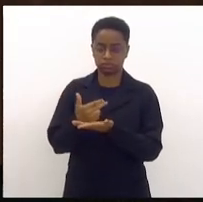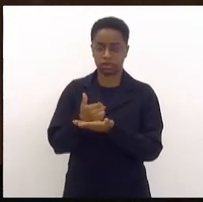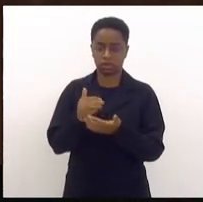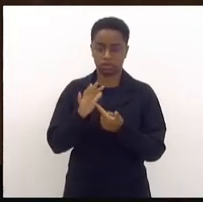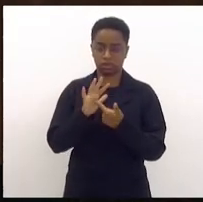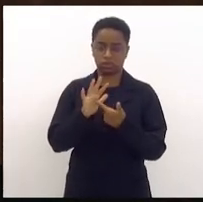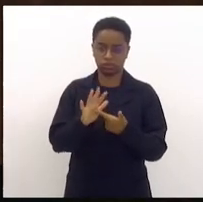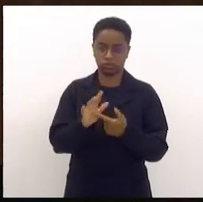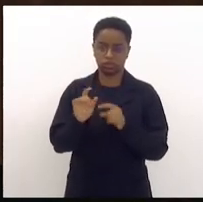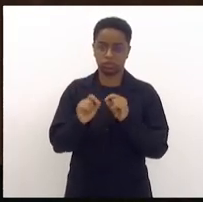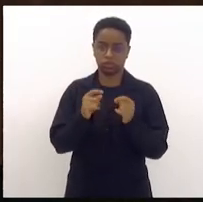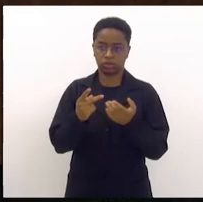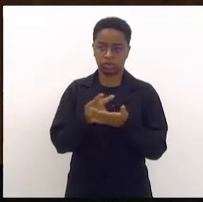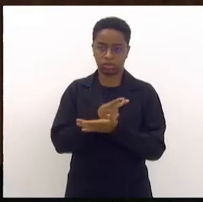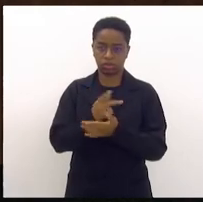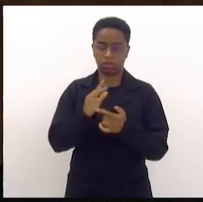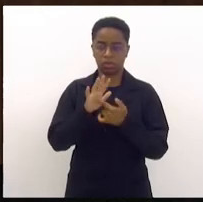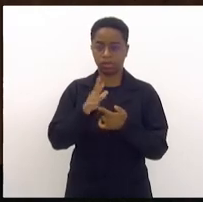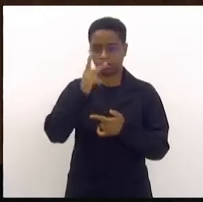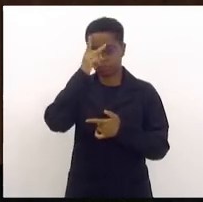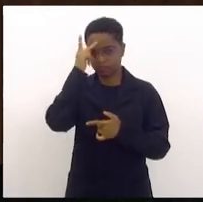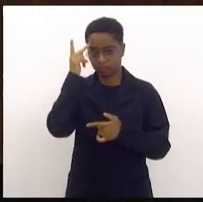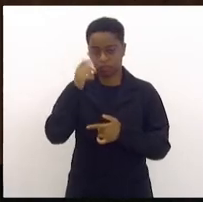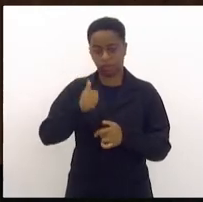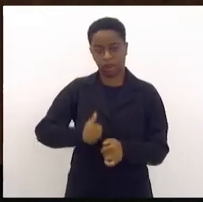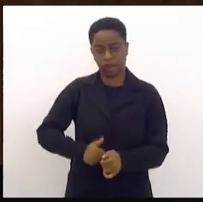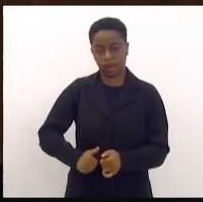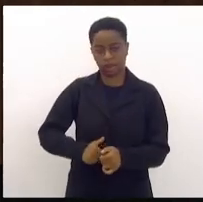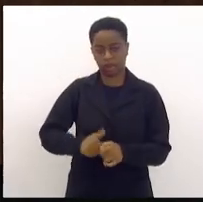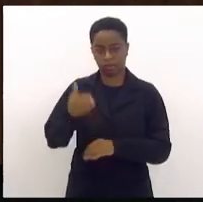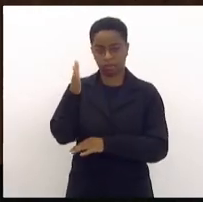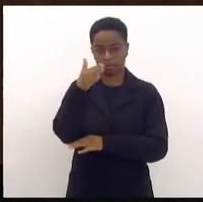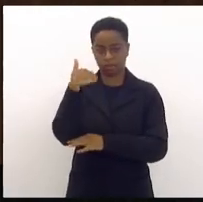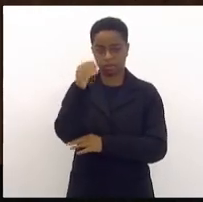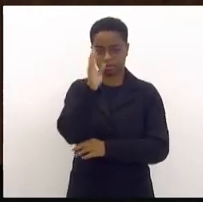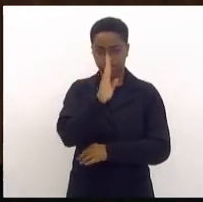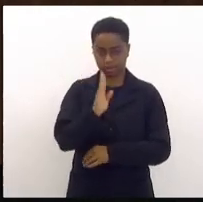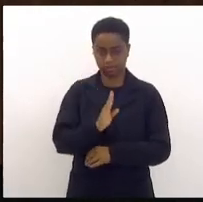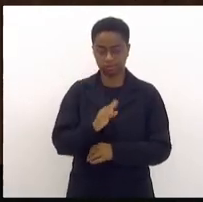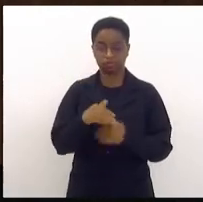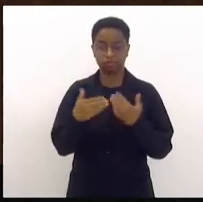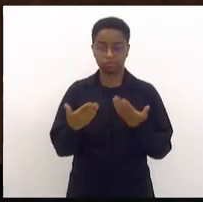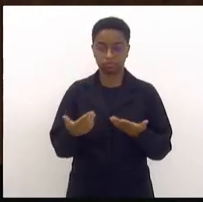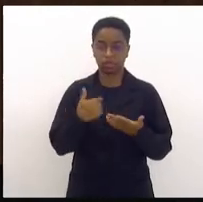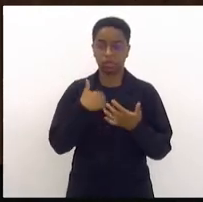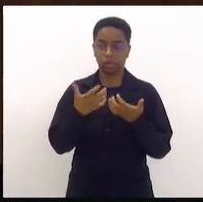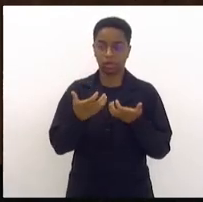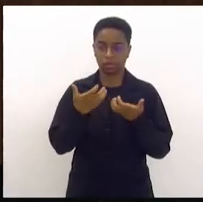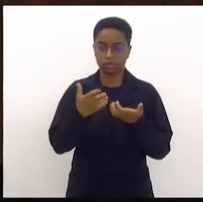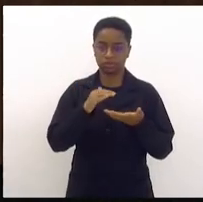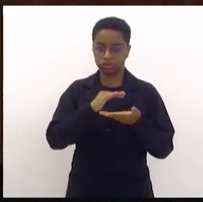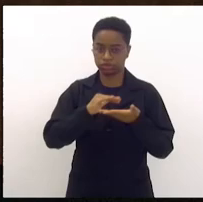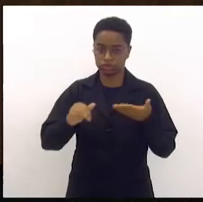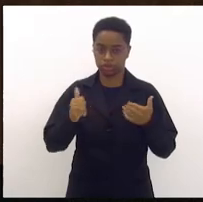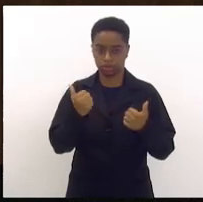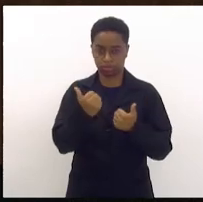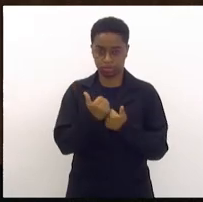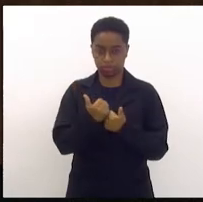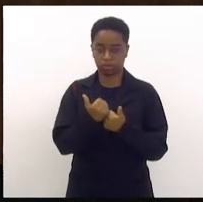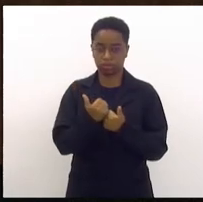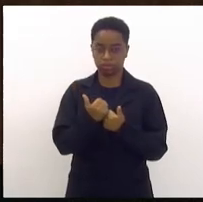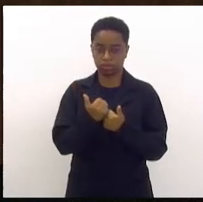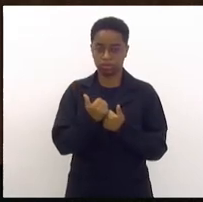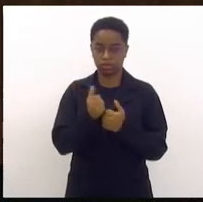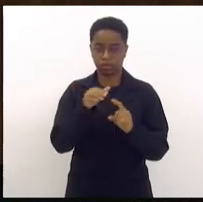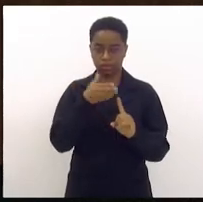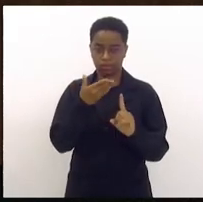exemplificando, né? Botando alguém cagando na bandeira do Brasil. Eu quero retirar o apoio dessa